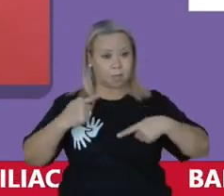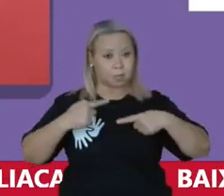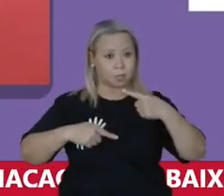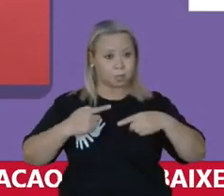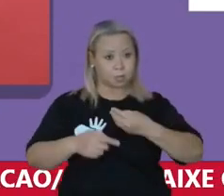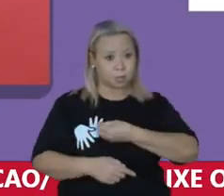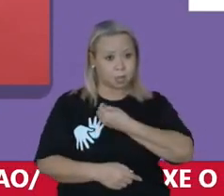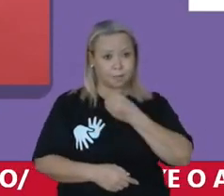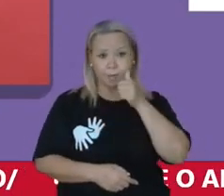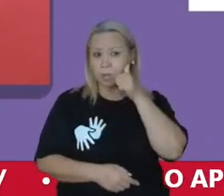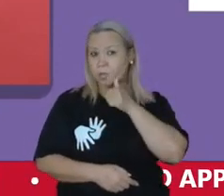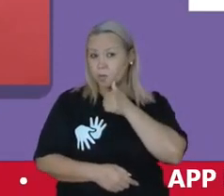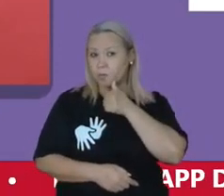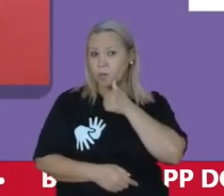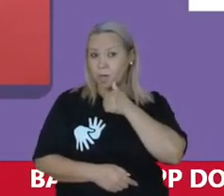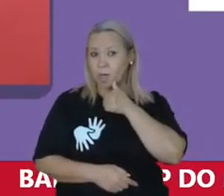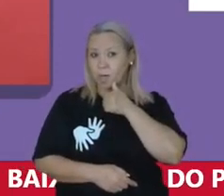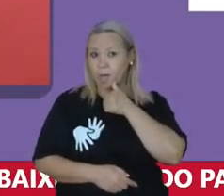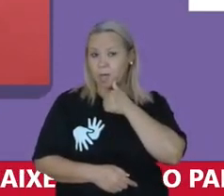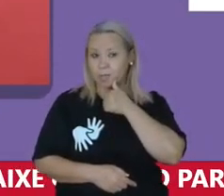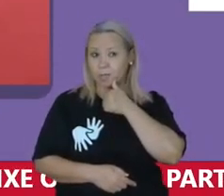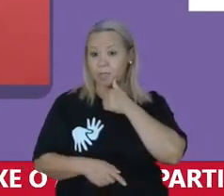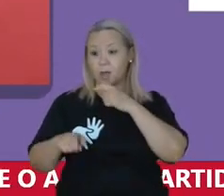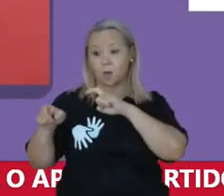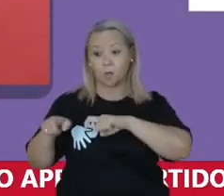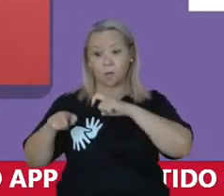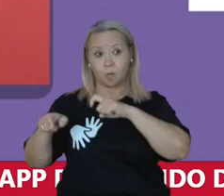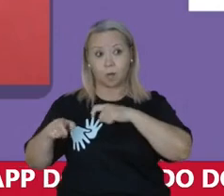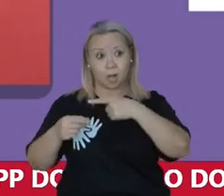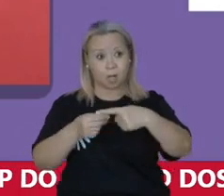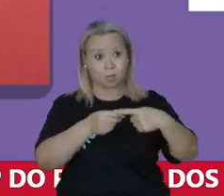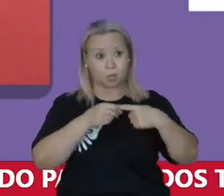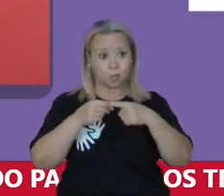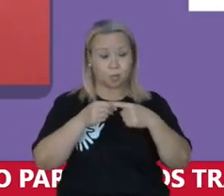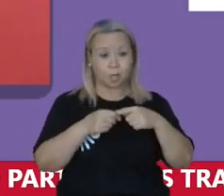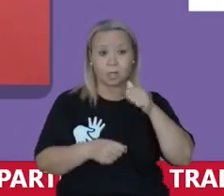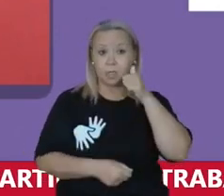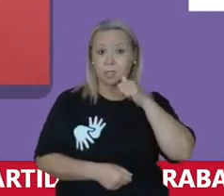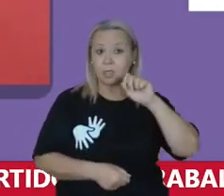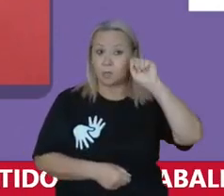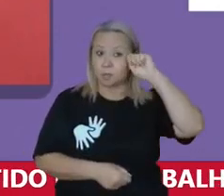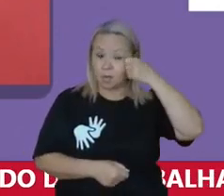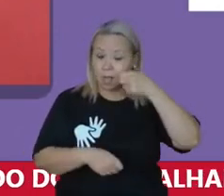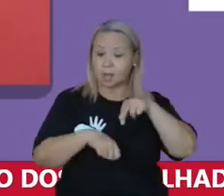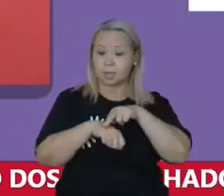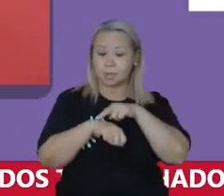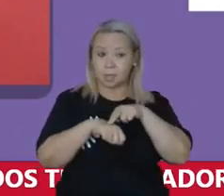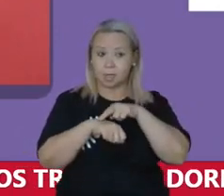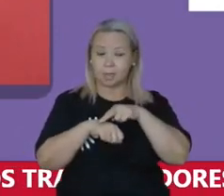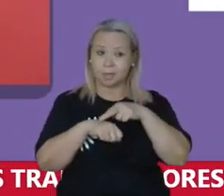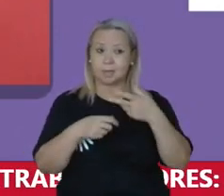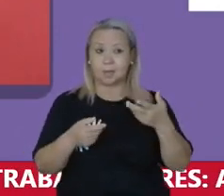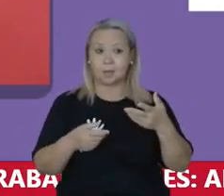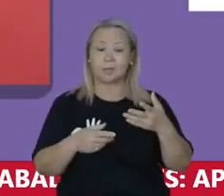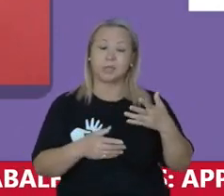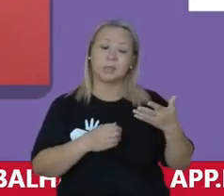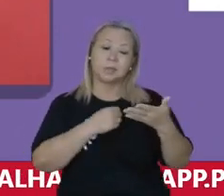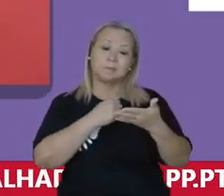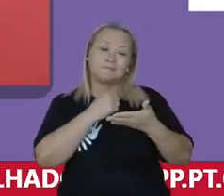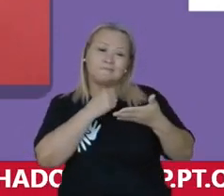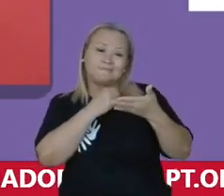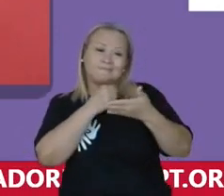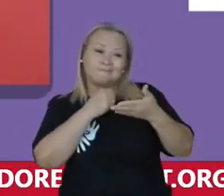na vida de mulheres urbanas, rurais e mulheres negras, que infelizmente estão na base da pirâmide e